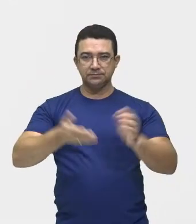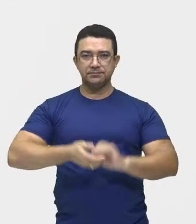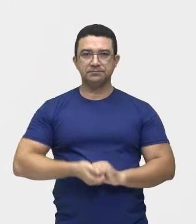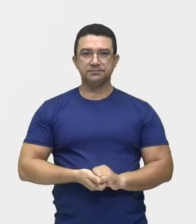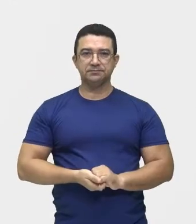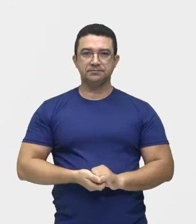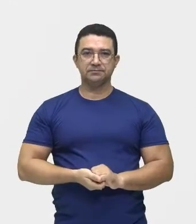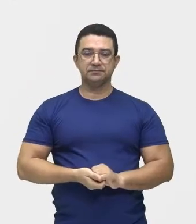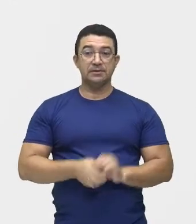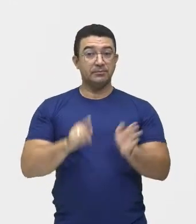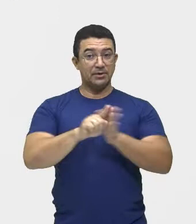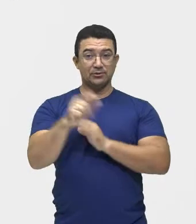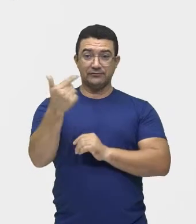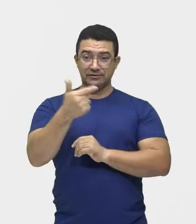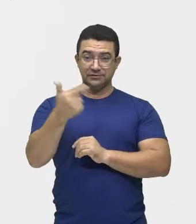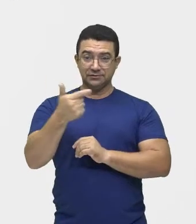gente.